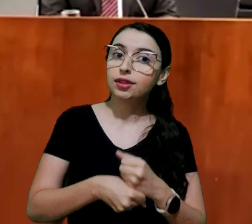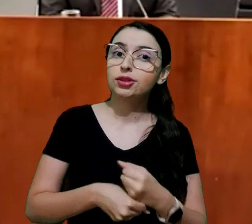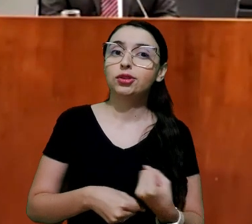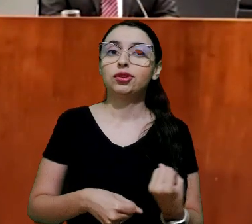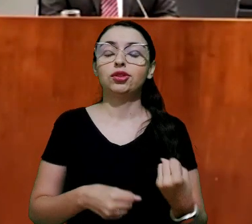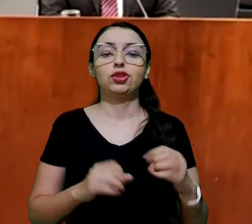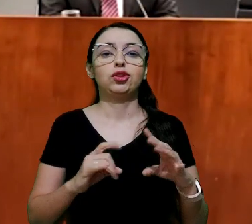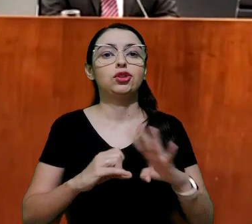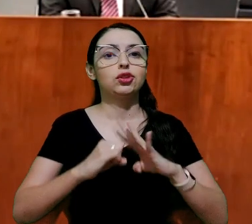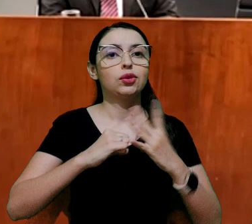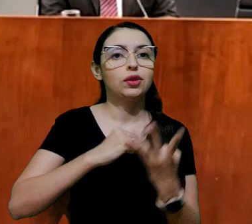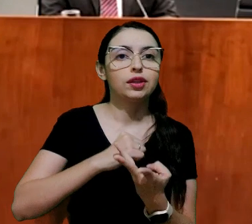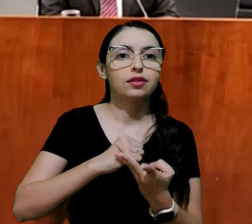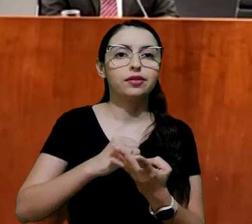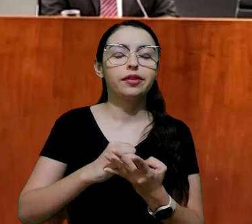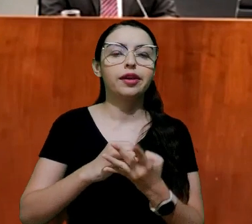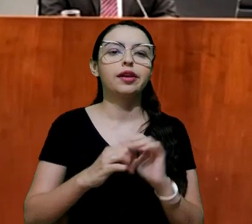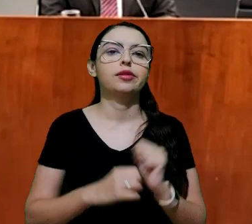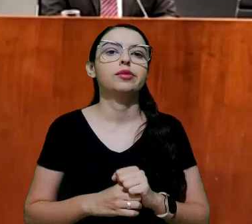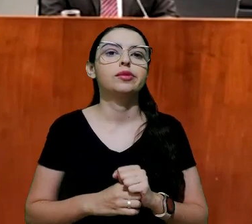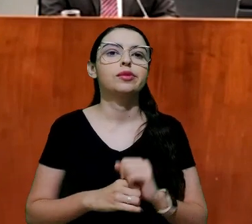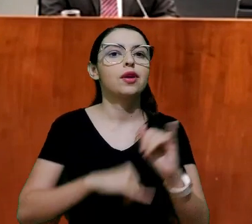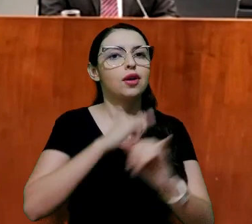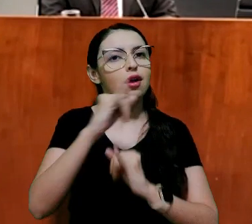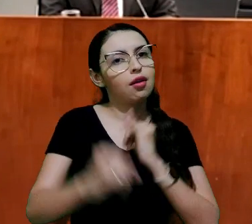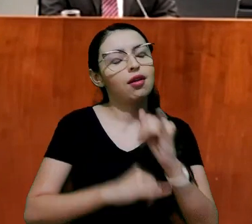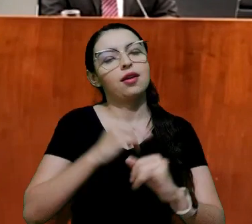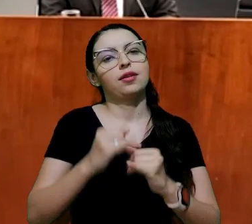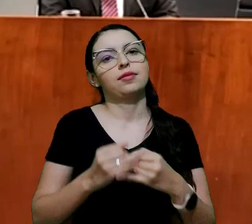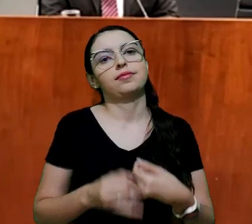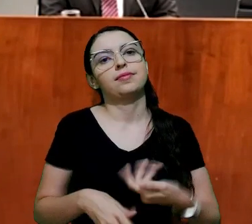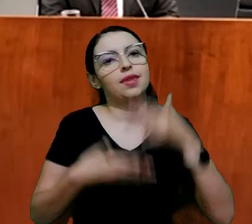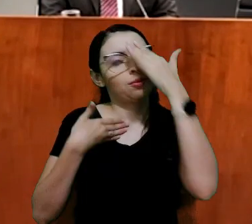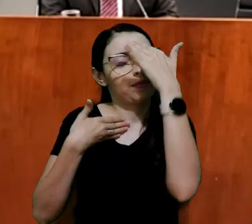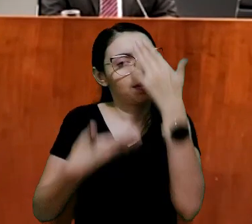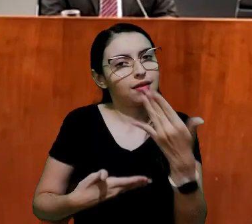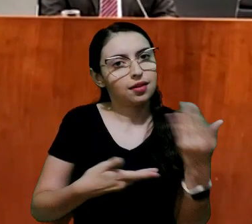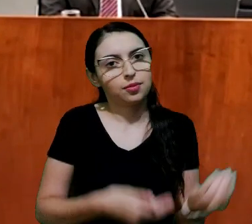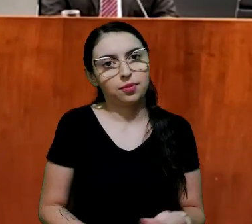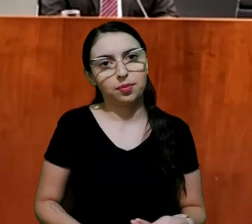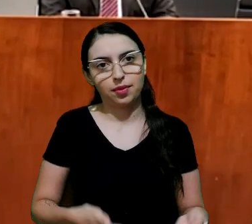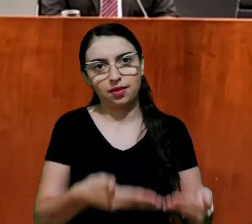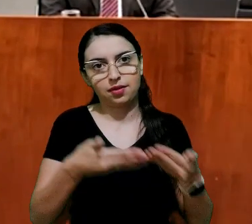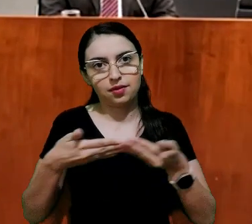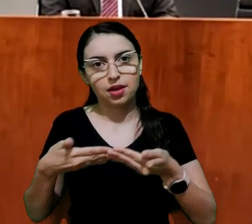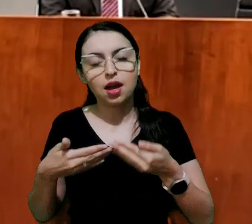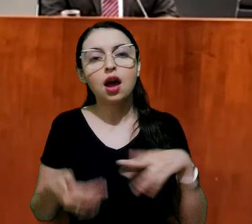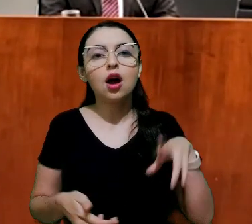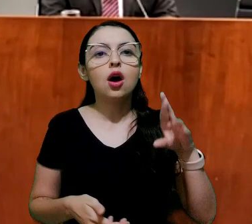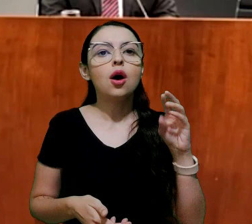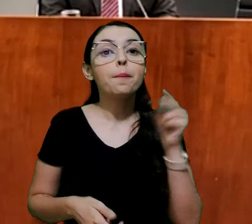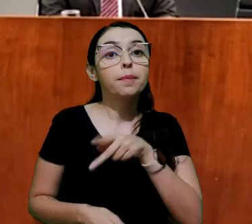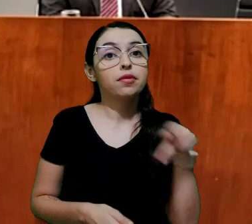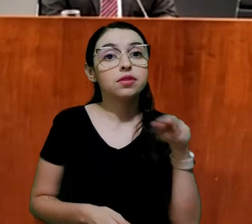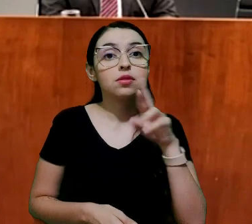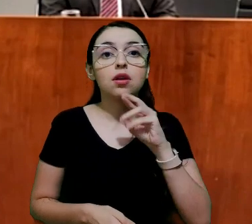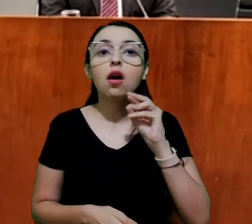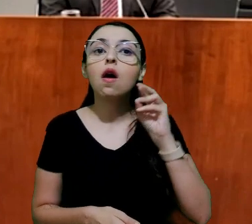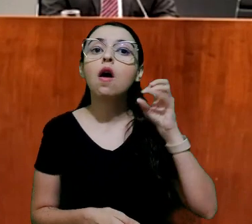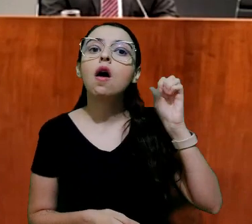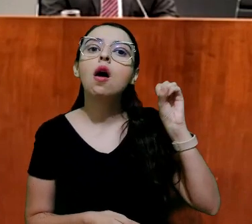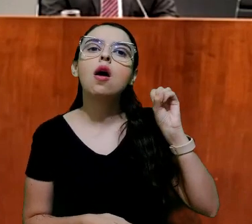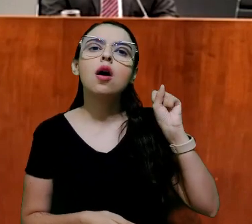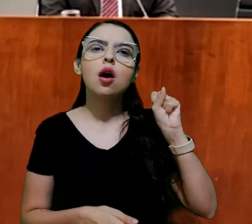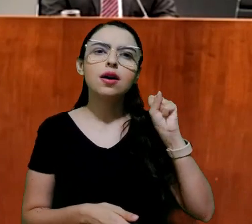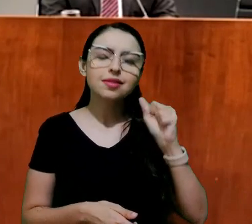Eu agradeço a presença da professora Rosa Neri, que tão gentilmente aceitou o convite,